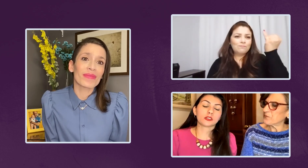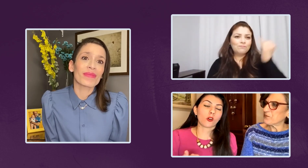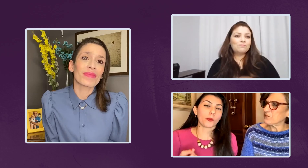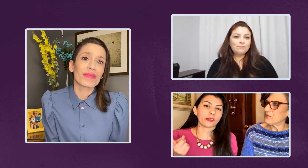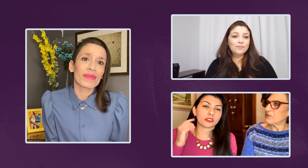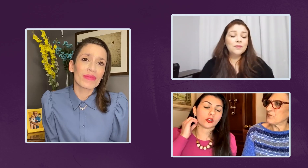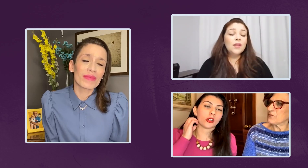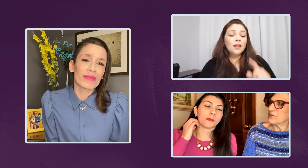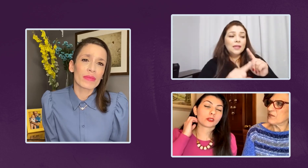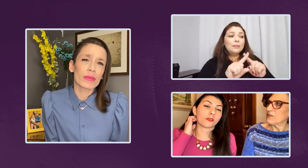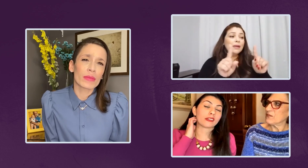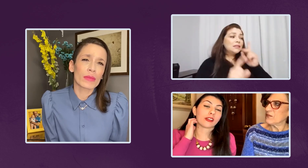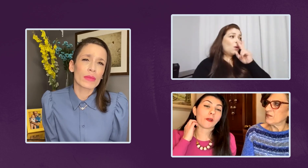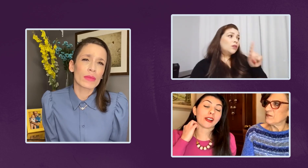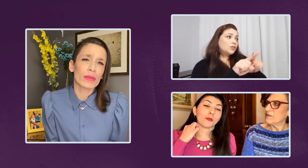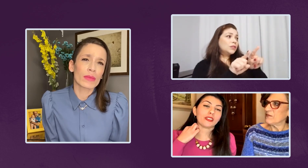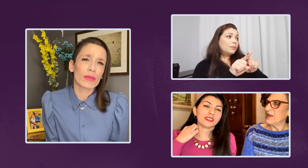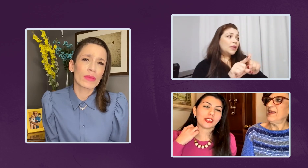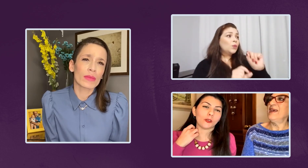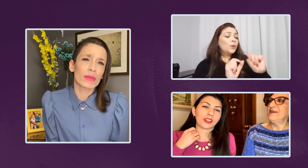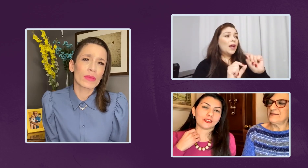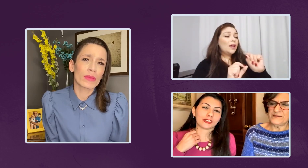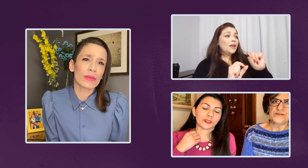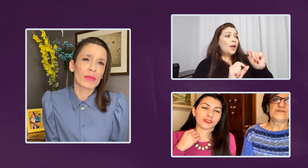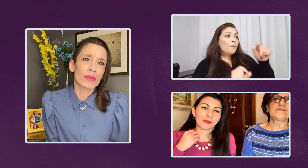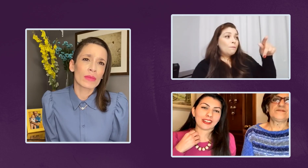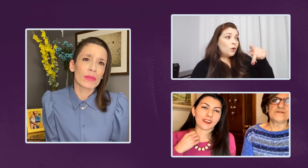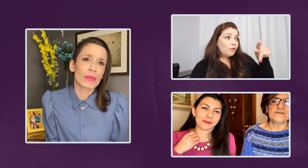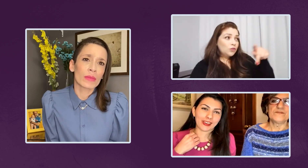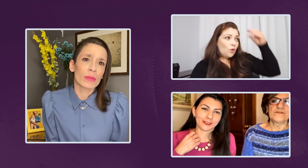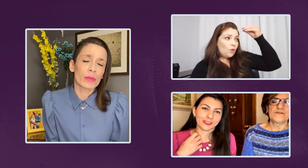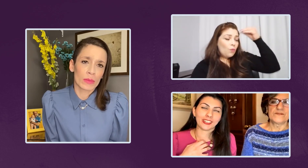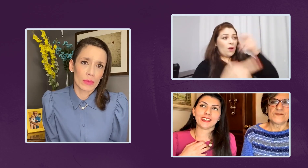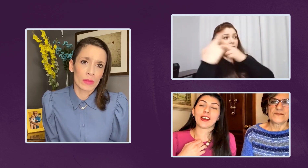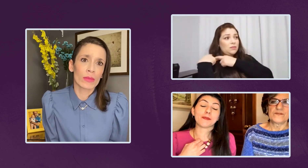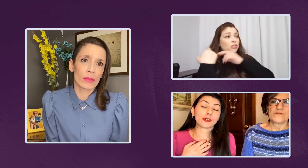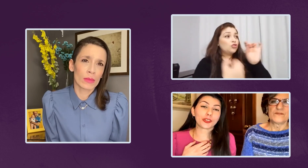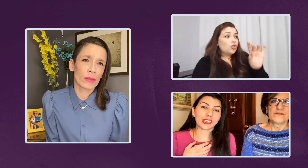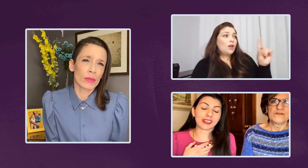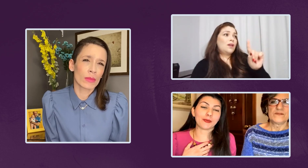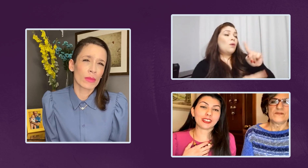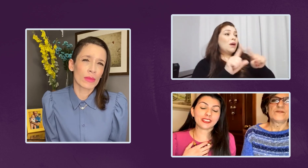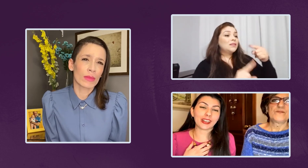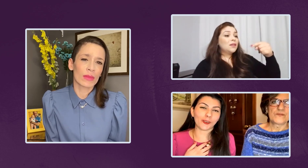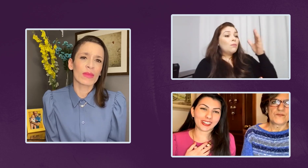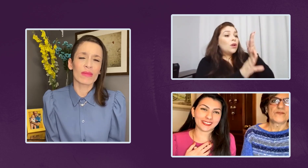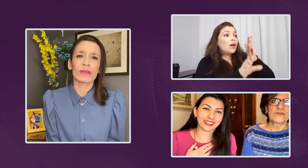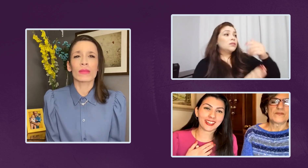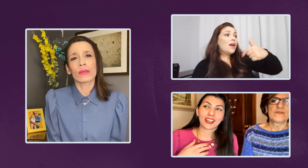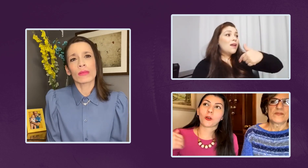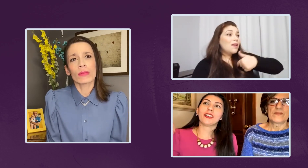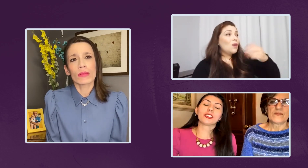não só com o professor, mas com o fato de que eu era muito insegura no ensino fundamental e médio. Eu era muito tímida e muito